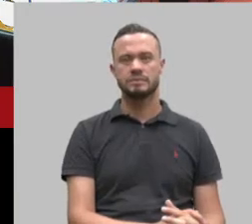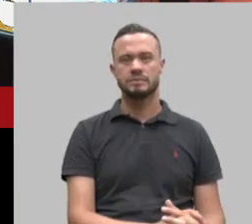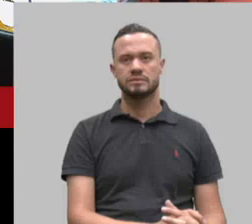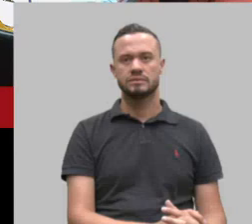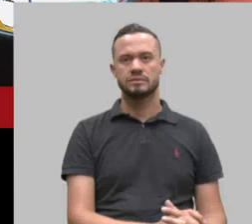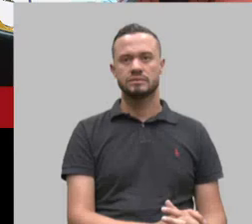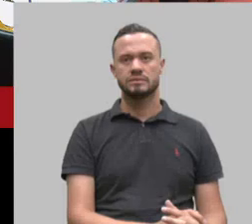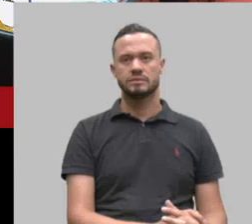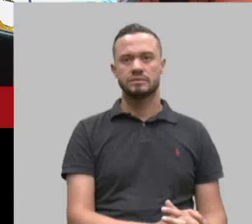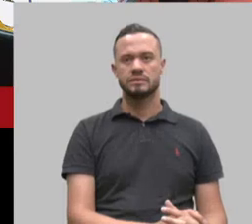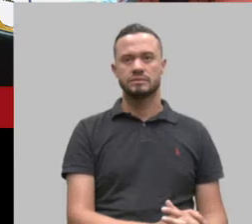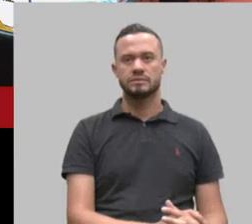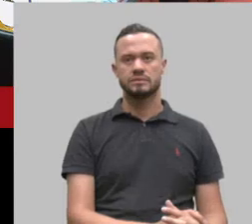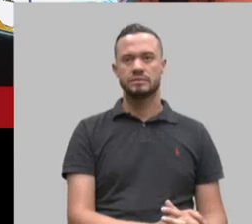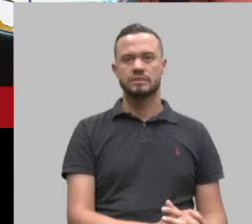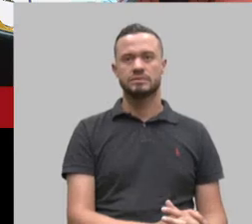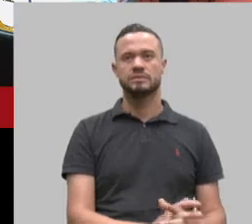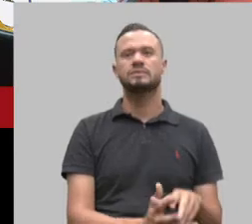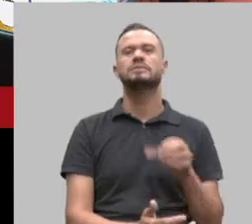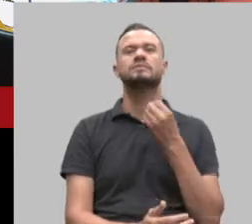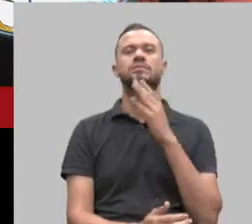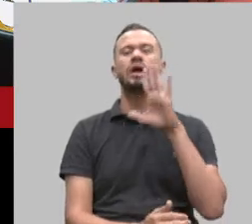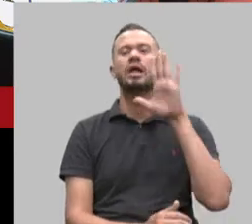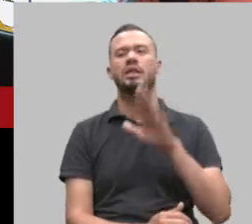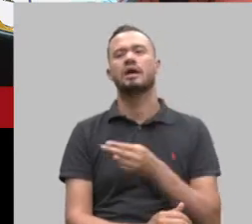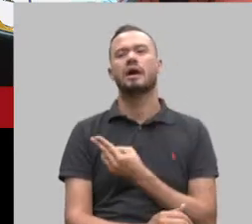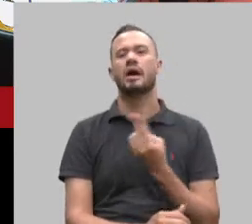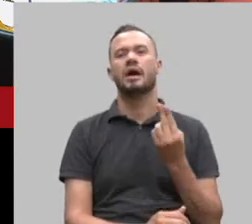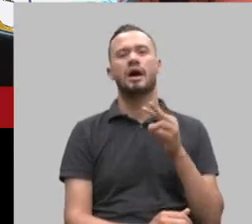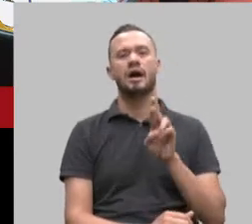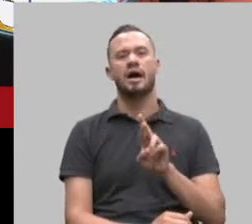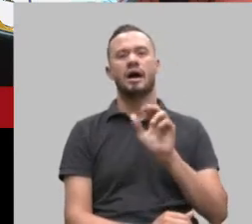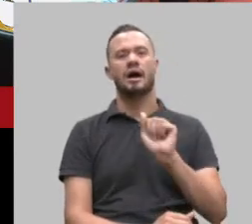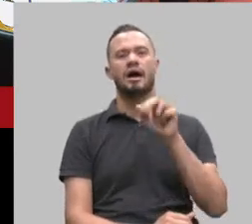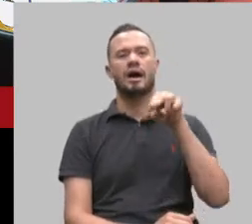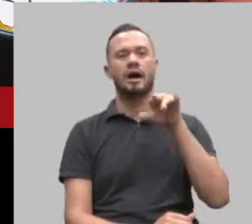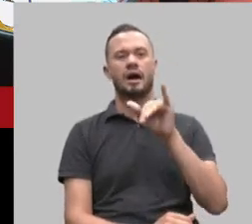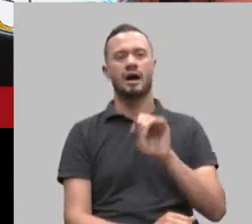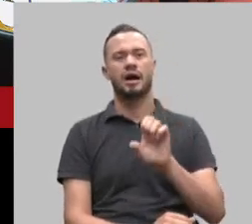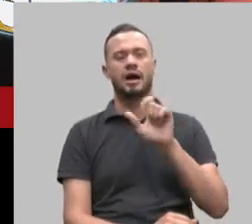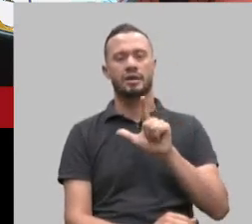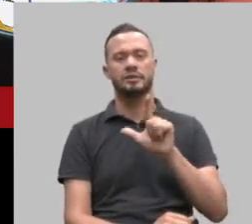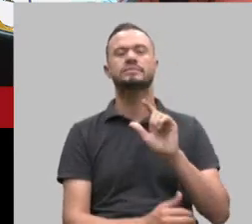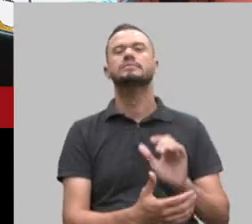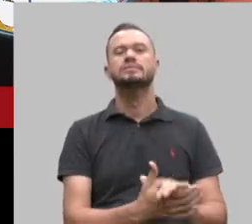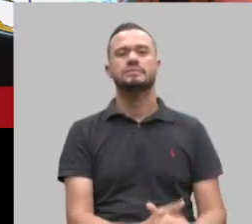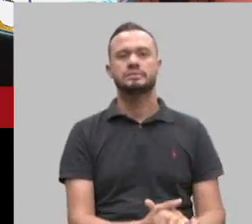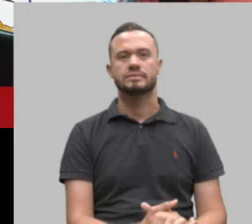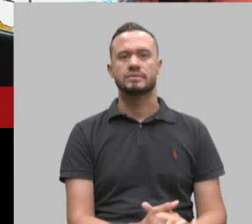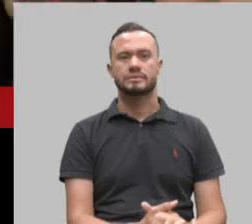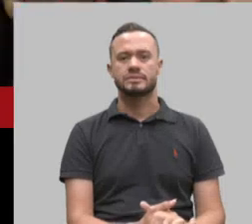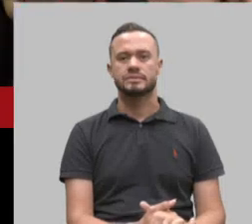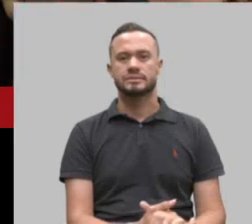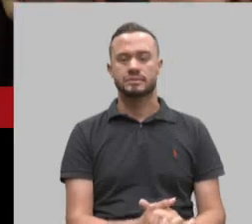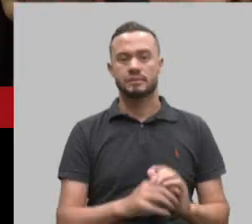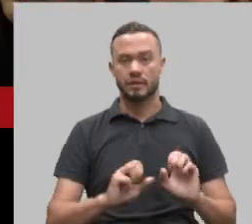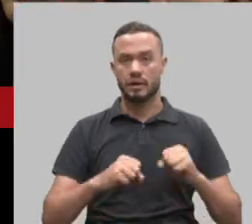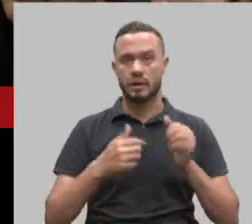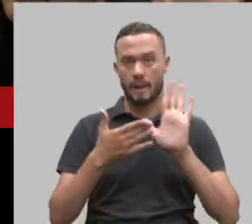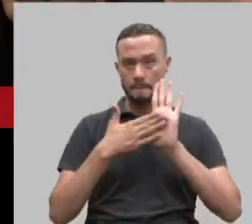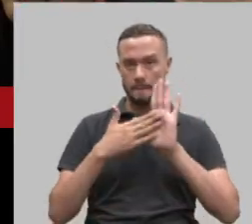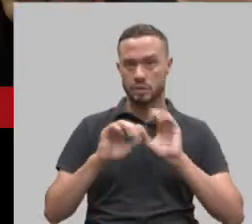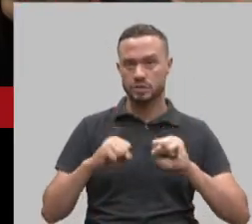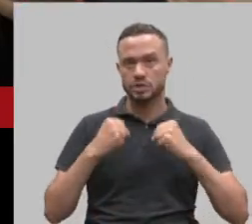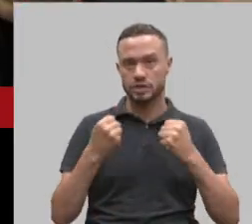eles boa tard a toos para Gaúcha eh em defesa da proposta Eu gostaria de